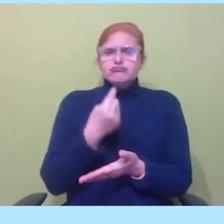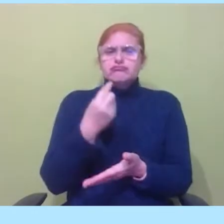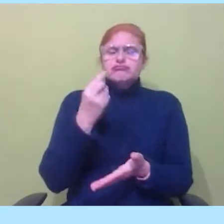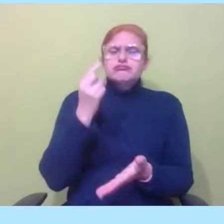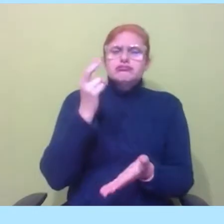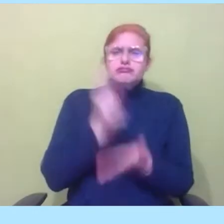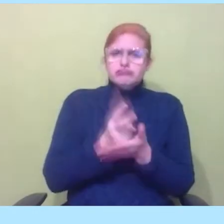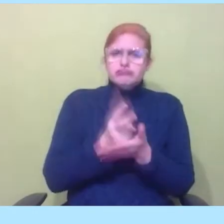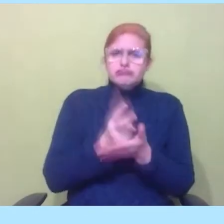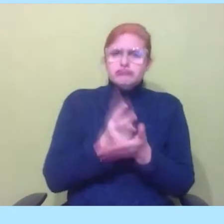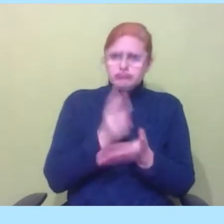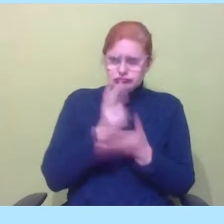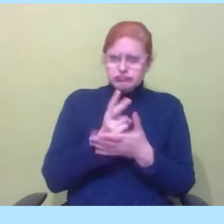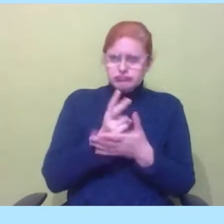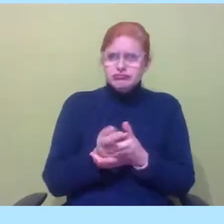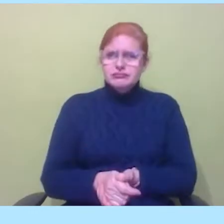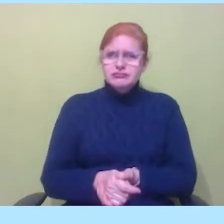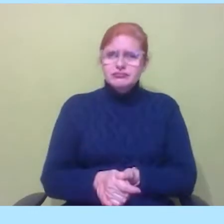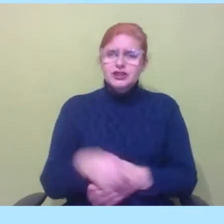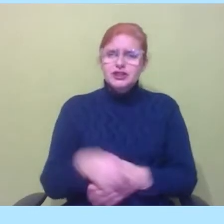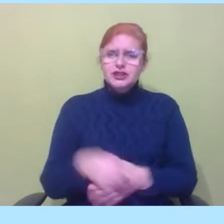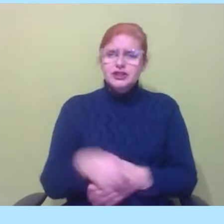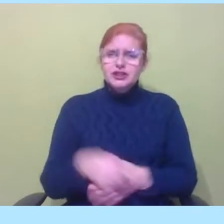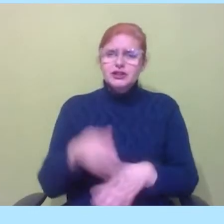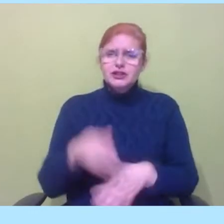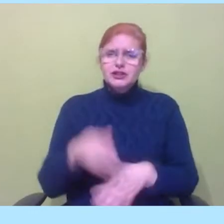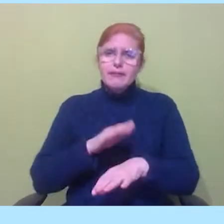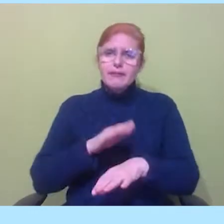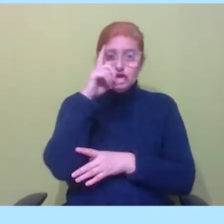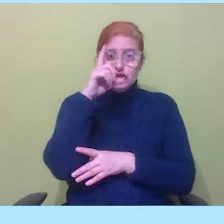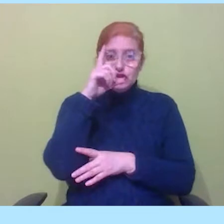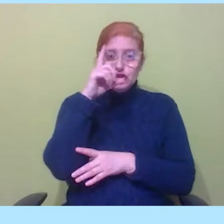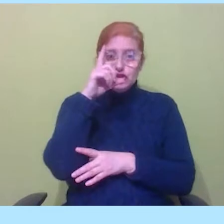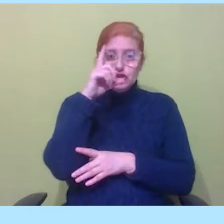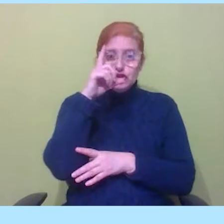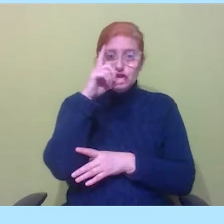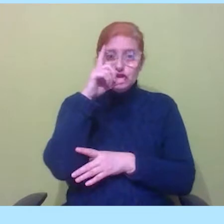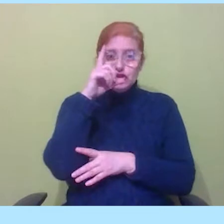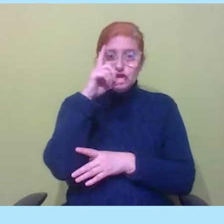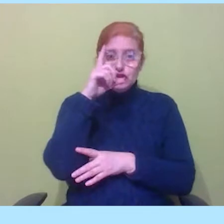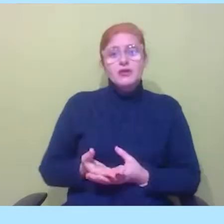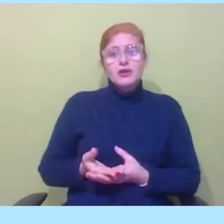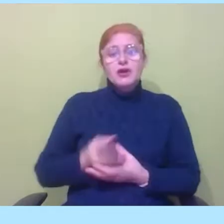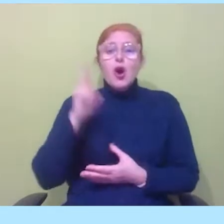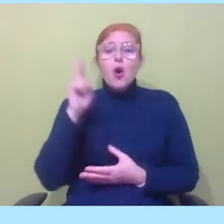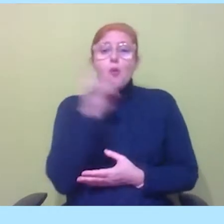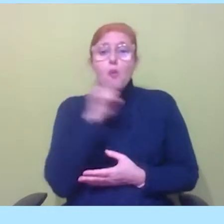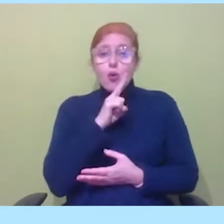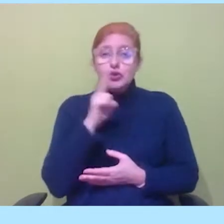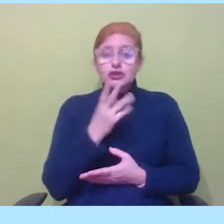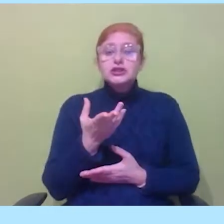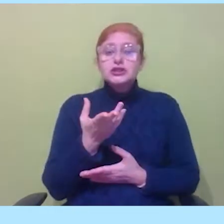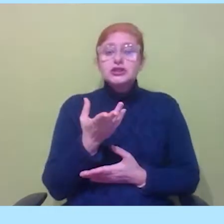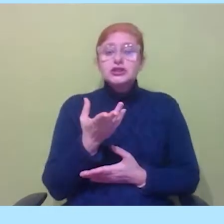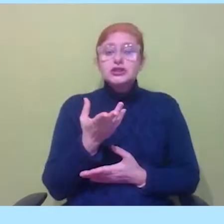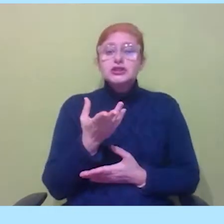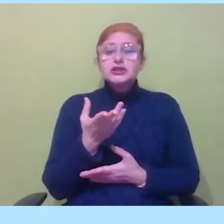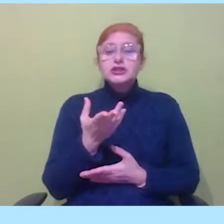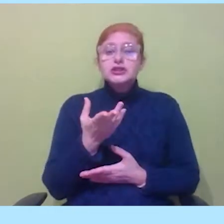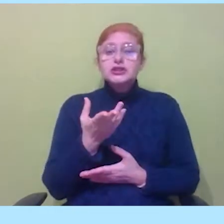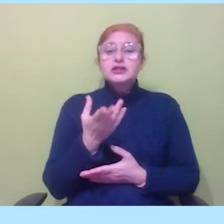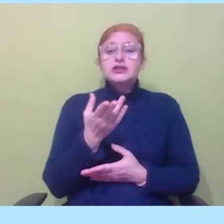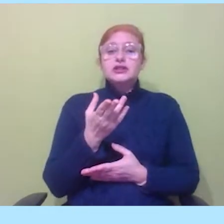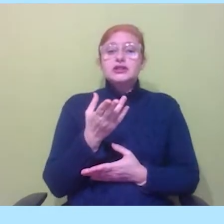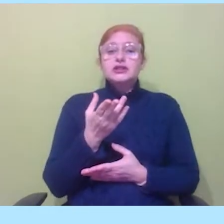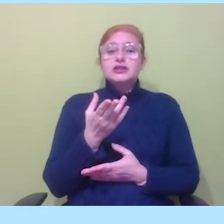onde a gente está se deparando com a urgência de utilizar esses meios digitais no nosso dia a dia, e com